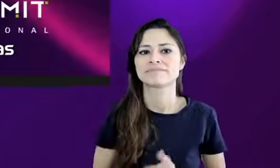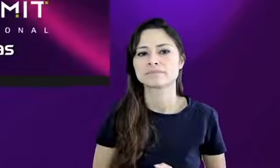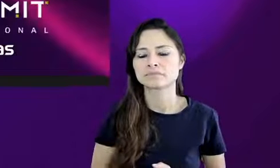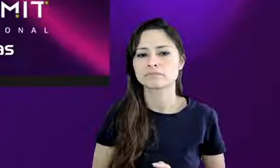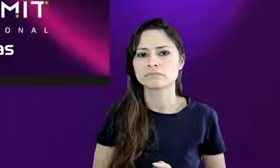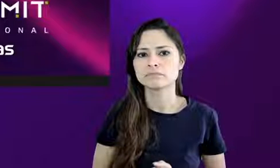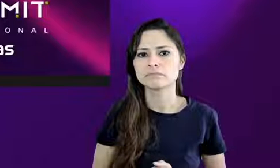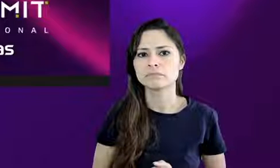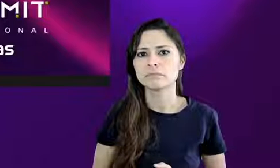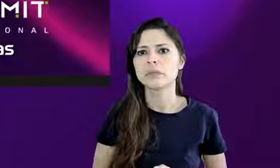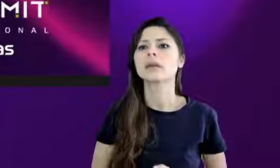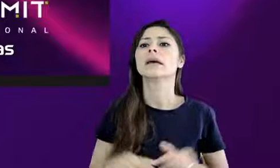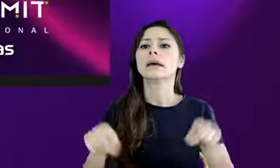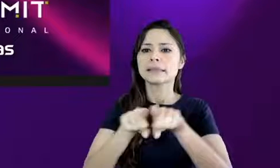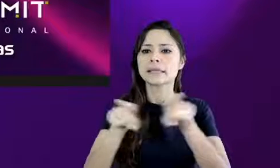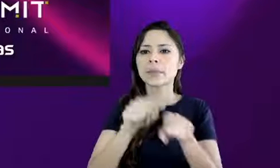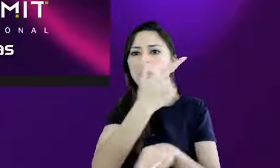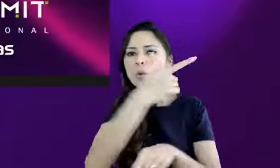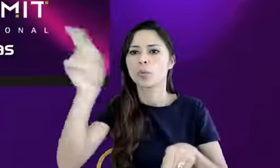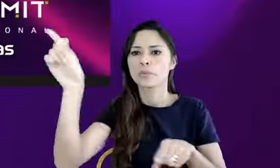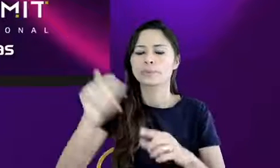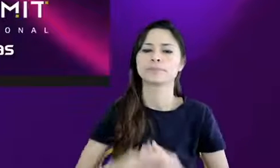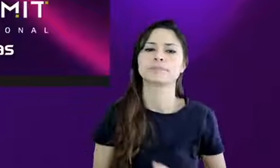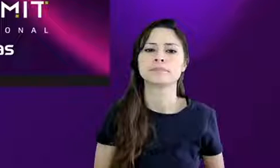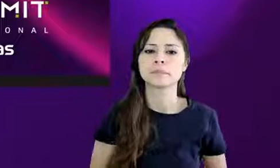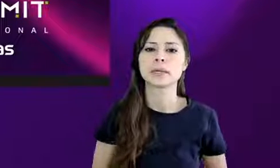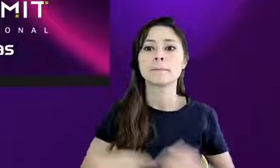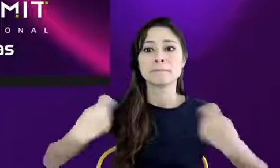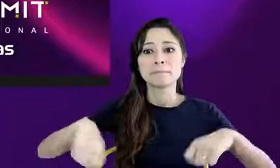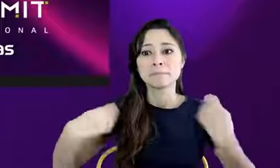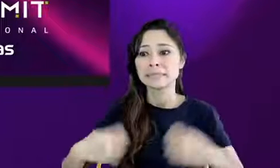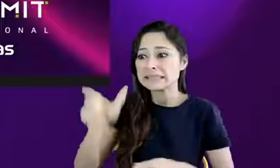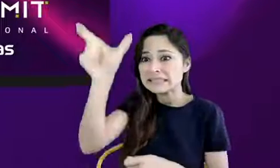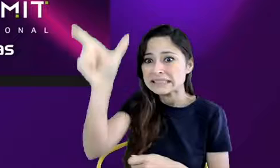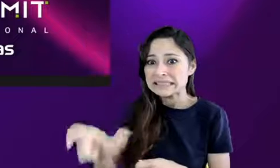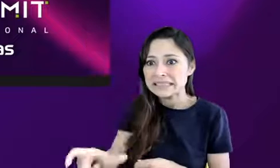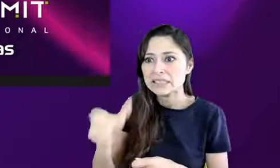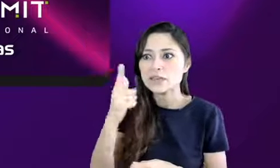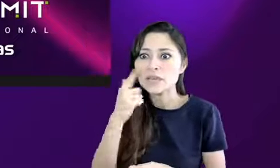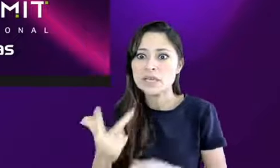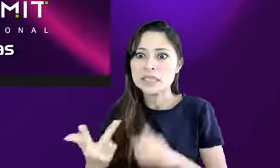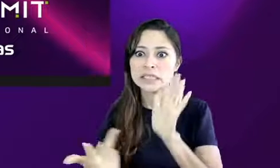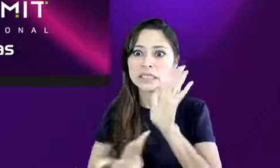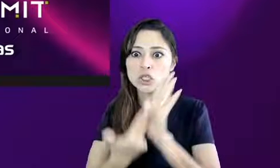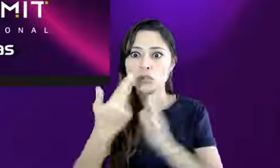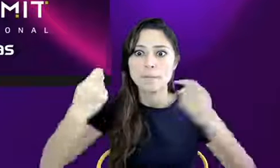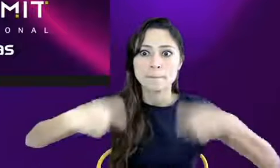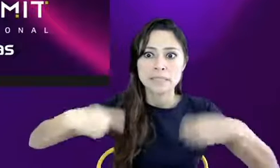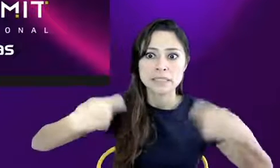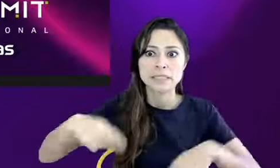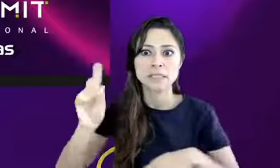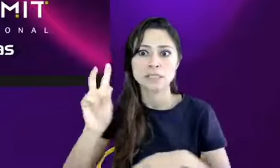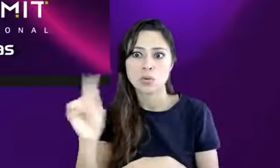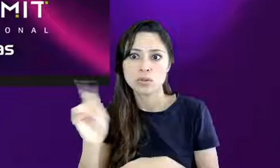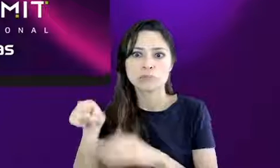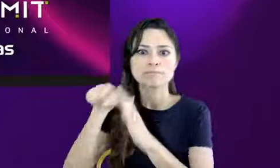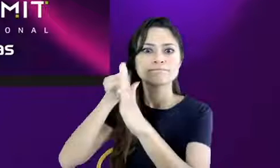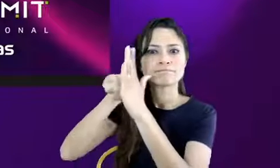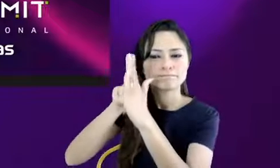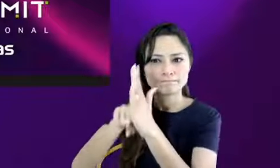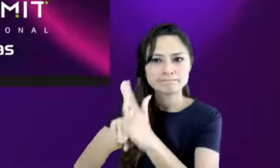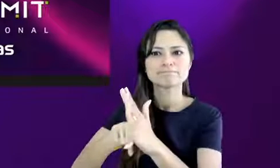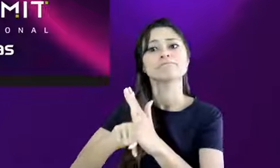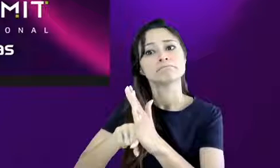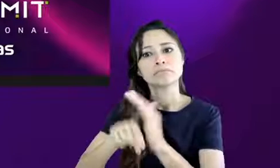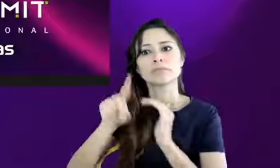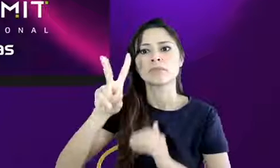nós posicionamos? Sempre lembrar que a avaliação cirúrgica é fundamental e, sem dúvida alguma, o infliximab é o medicamento que tem o